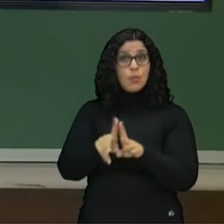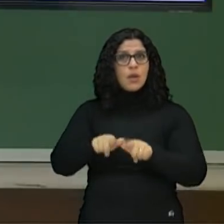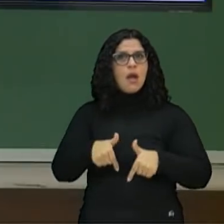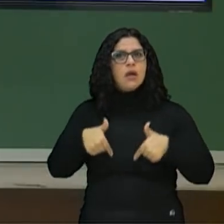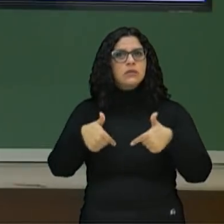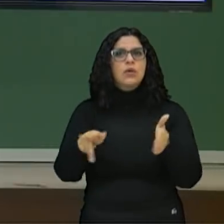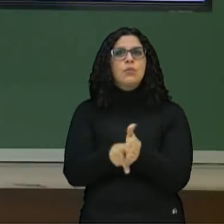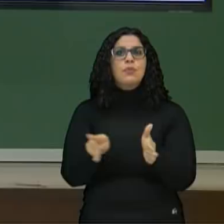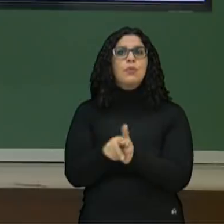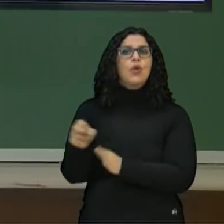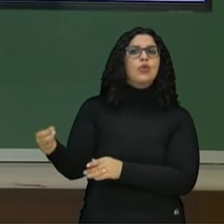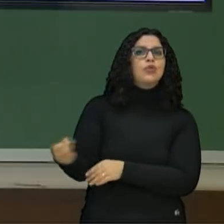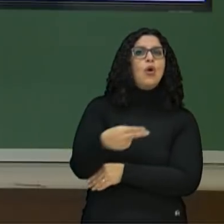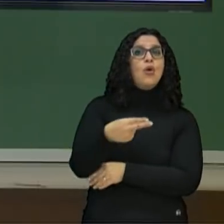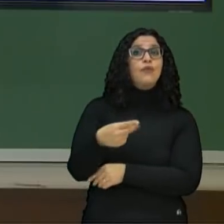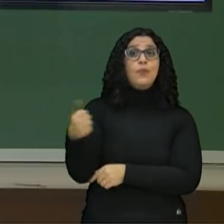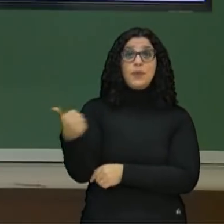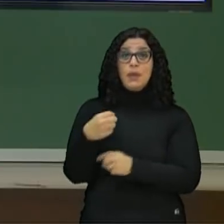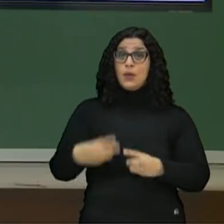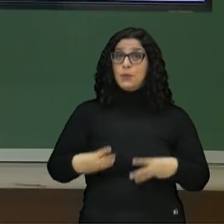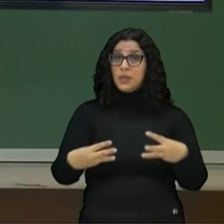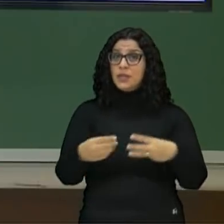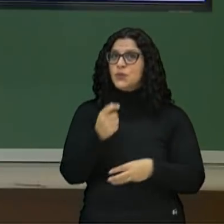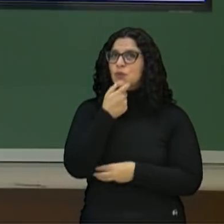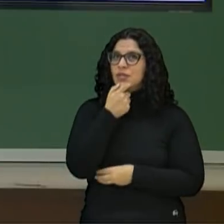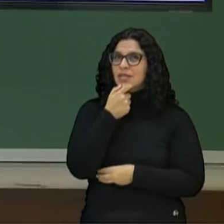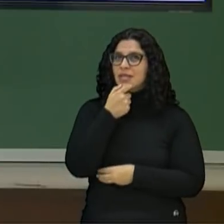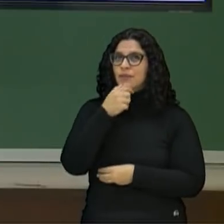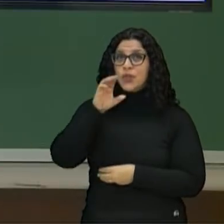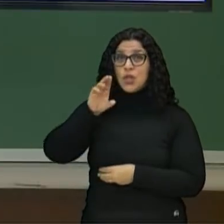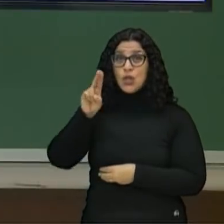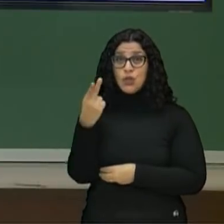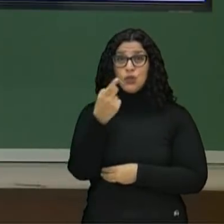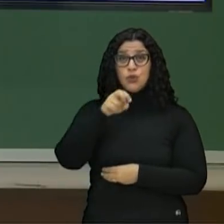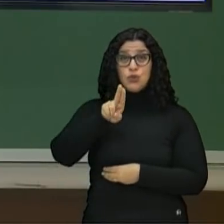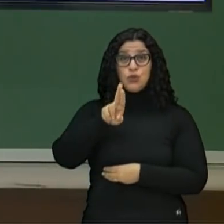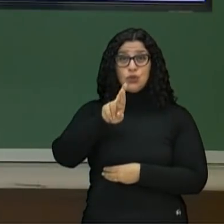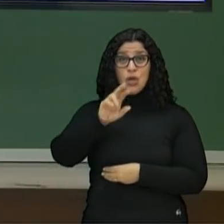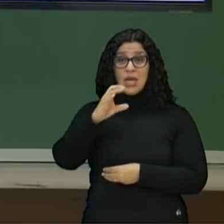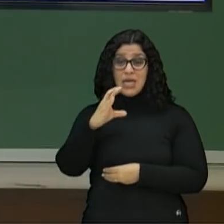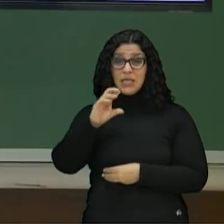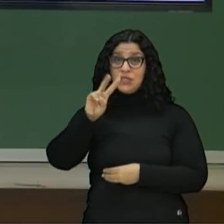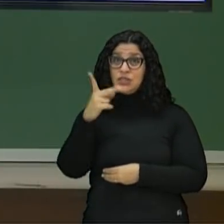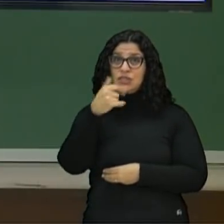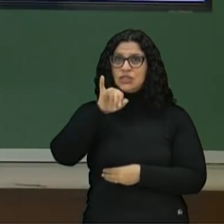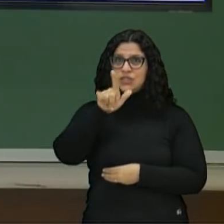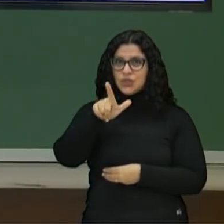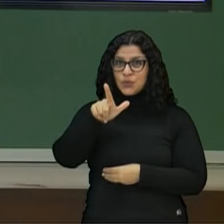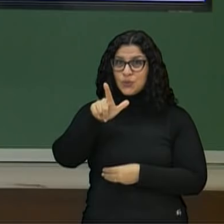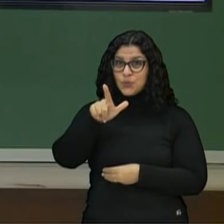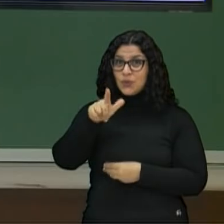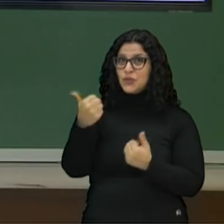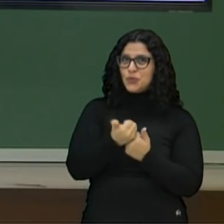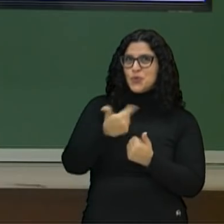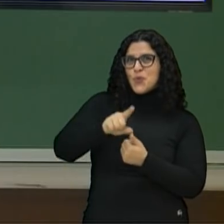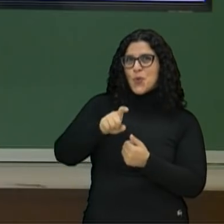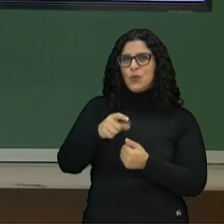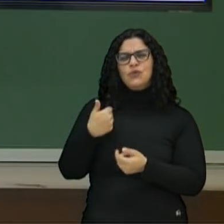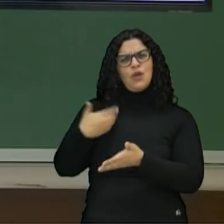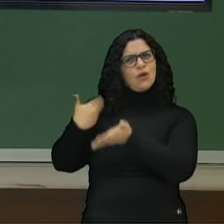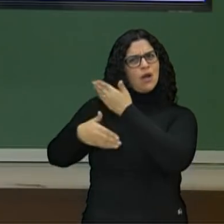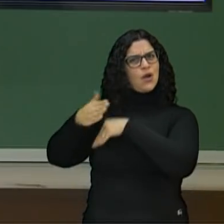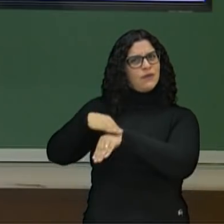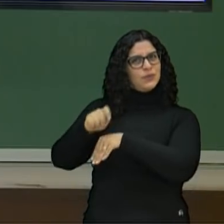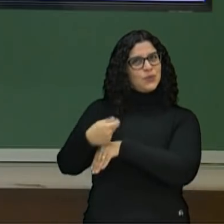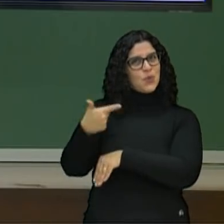ação do novo primeiro-ministro inglês, Winston Churchill, que substituiu o Neville Chamberlain, que nós falamos na